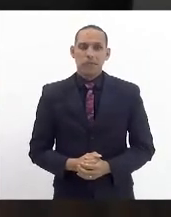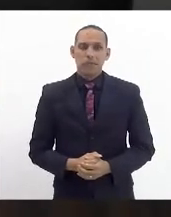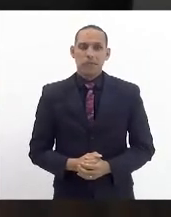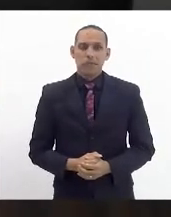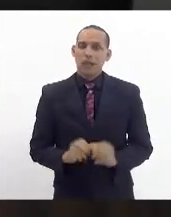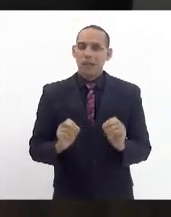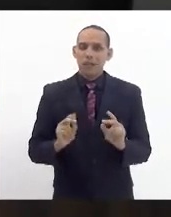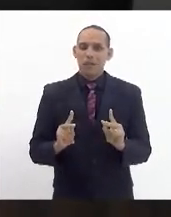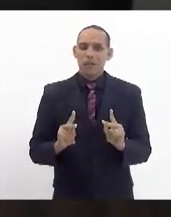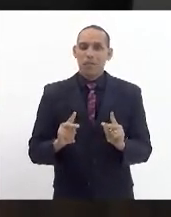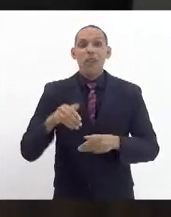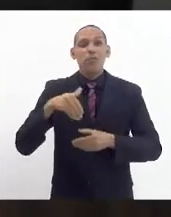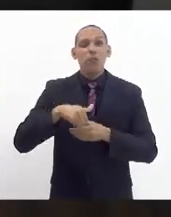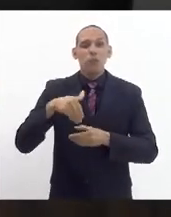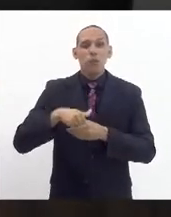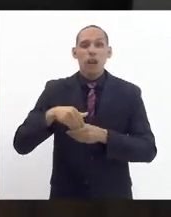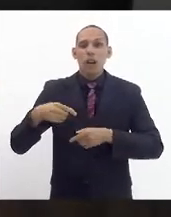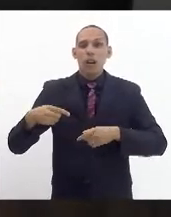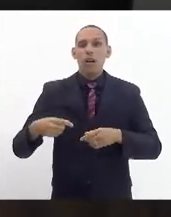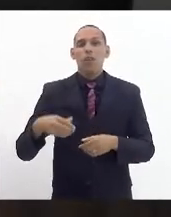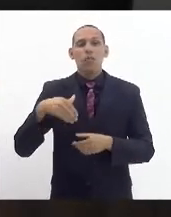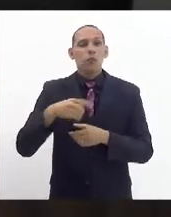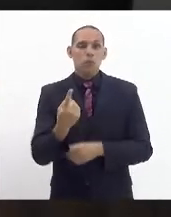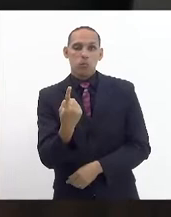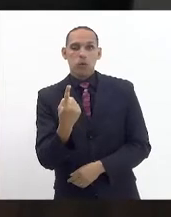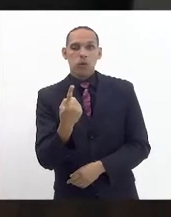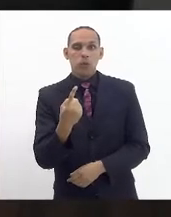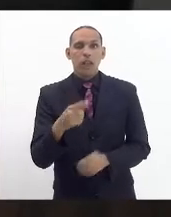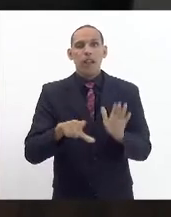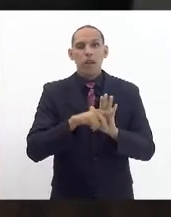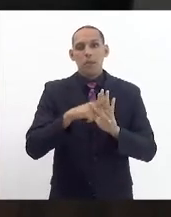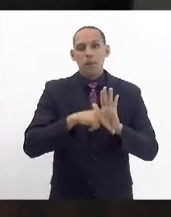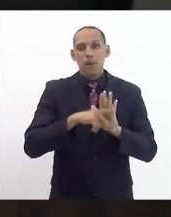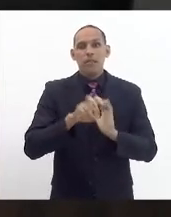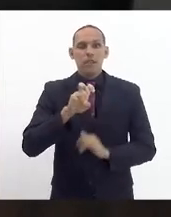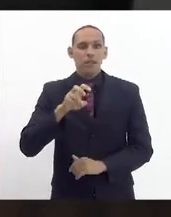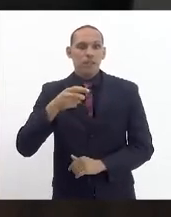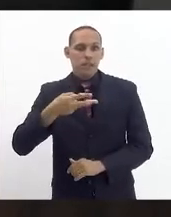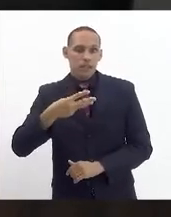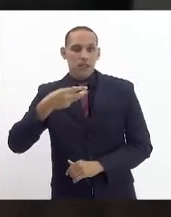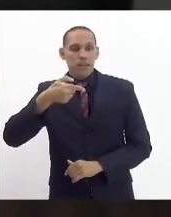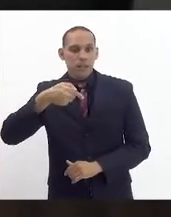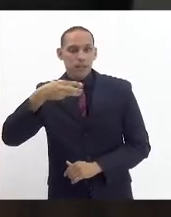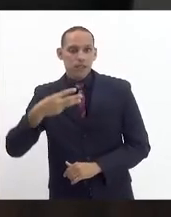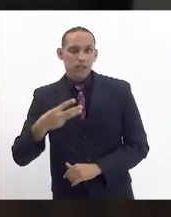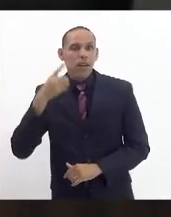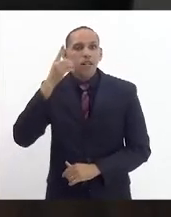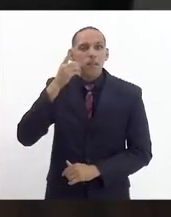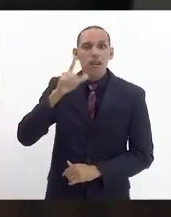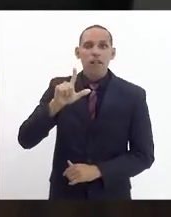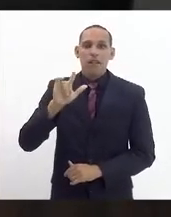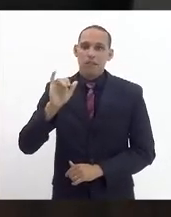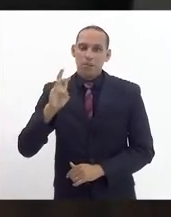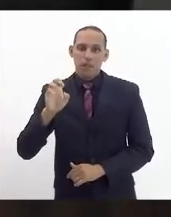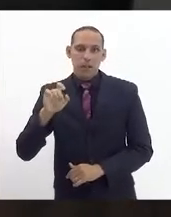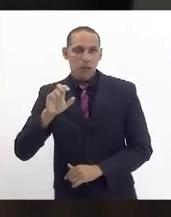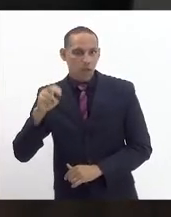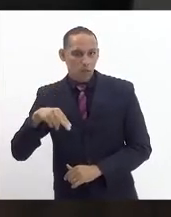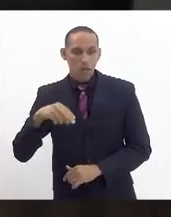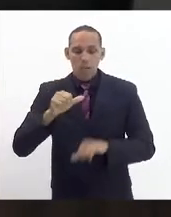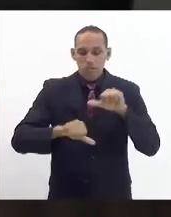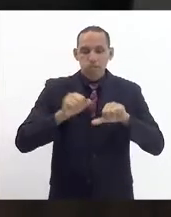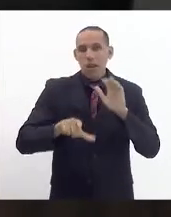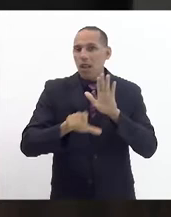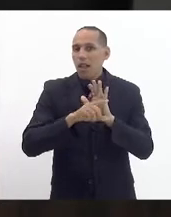Ok. Em votação, discussão única, projeto de lei 5373/2022, de autoria do deputado Daniel Librelon, que altera a